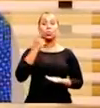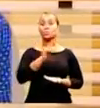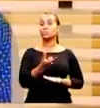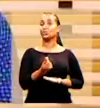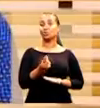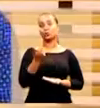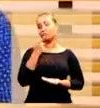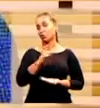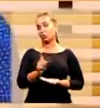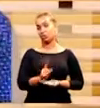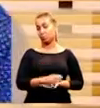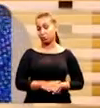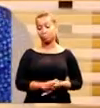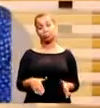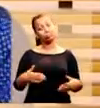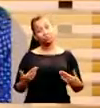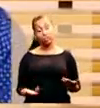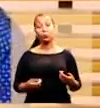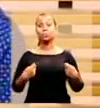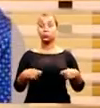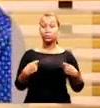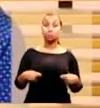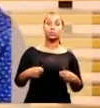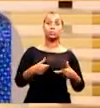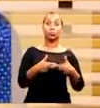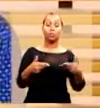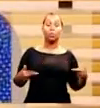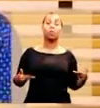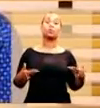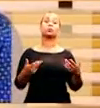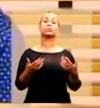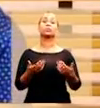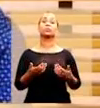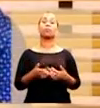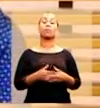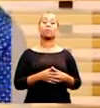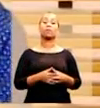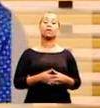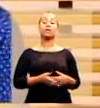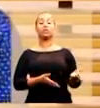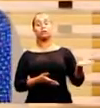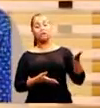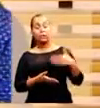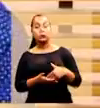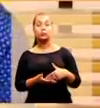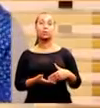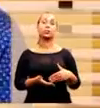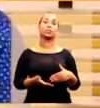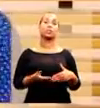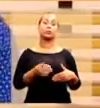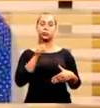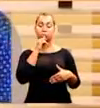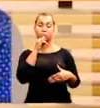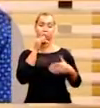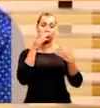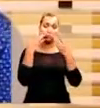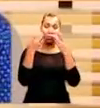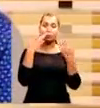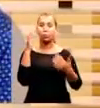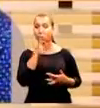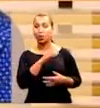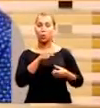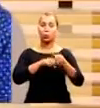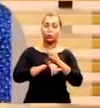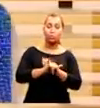conseguiu viabilizar. Aí você tem que partir para uma questão mais comercial, que a gente fala, né? e trazer um stand-up,